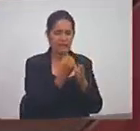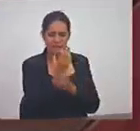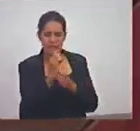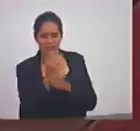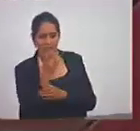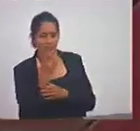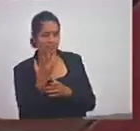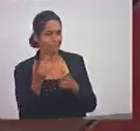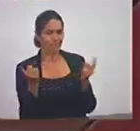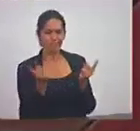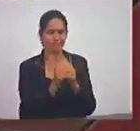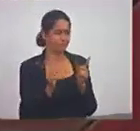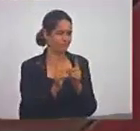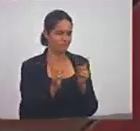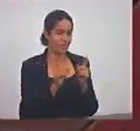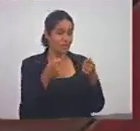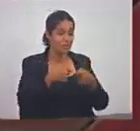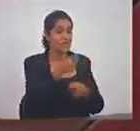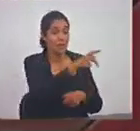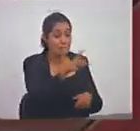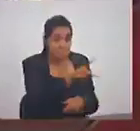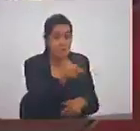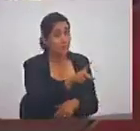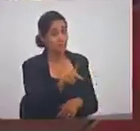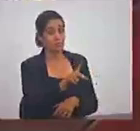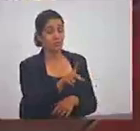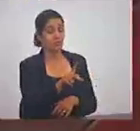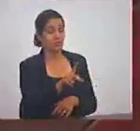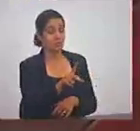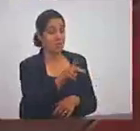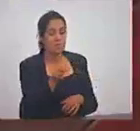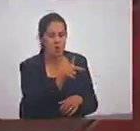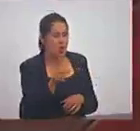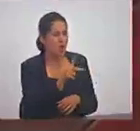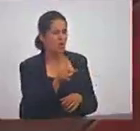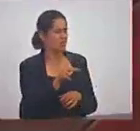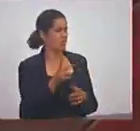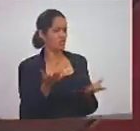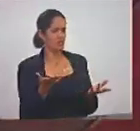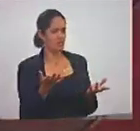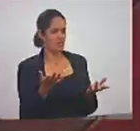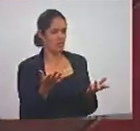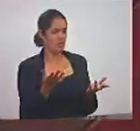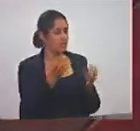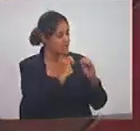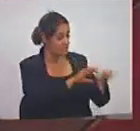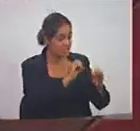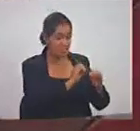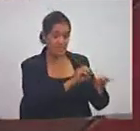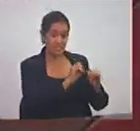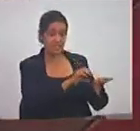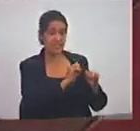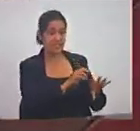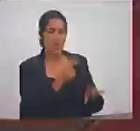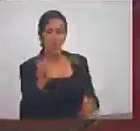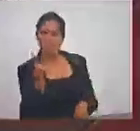precisando de professor na sala de aula. Não está precisando de professor de artes cênicas. Aliás, de cargo em comissão. Está criando 2 funções de